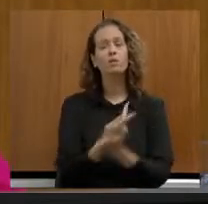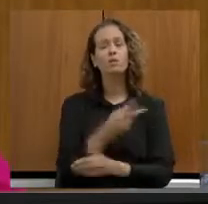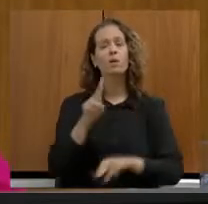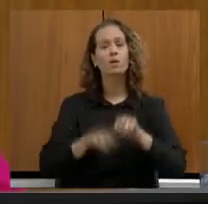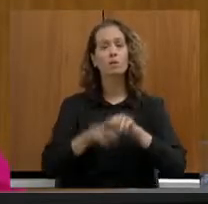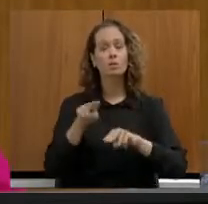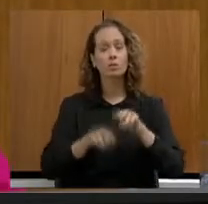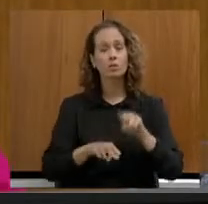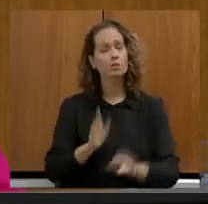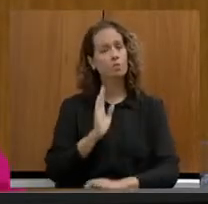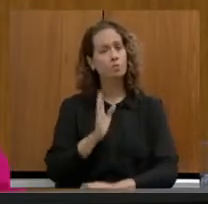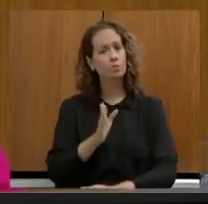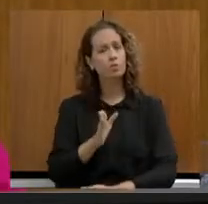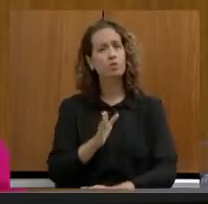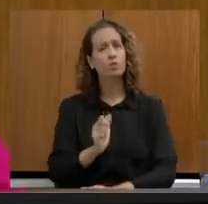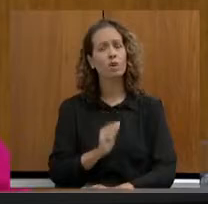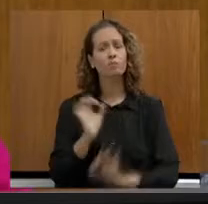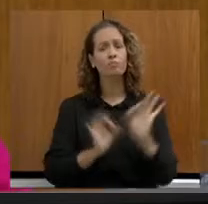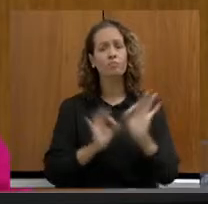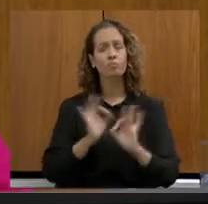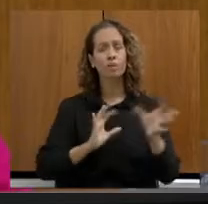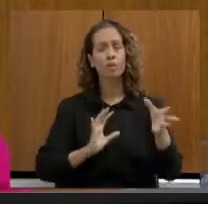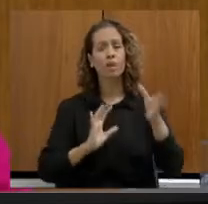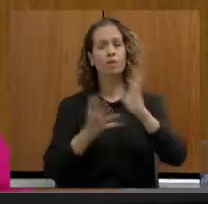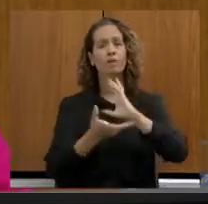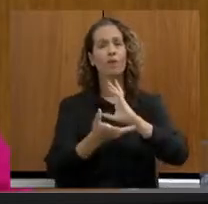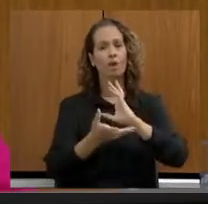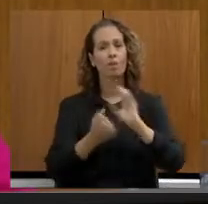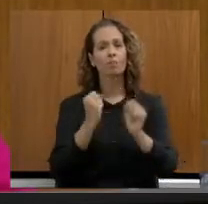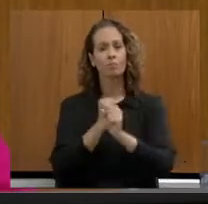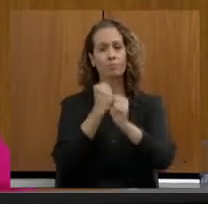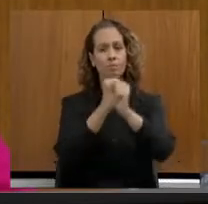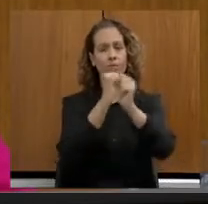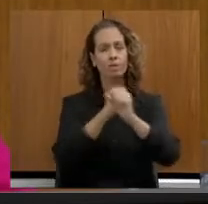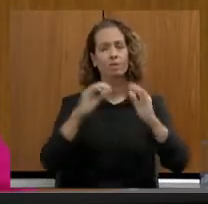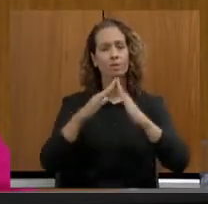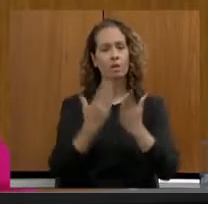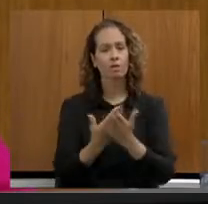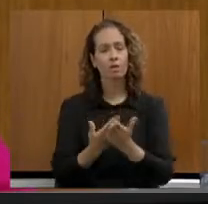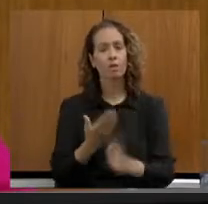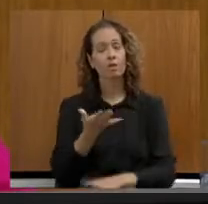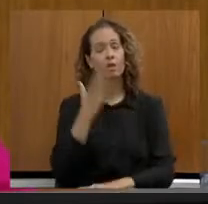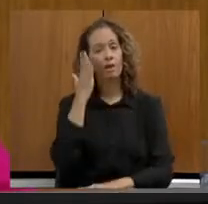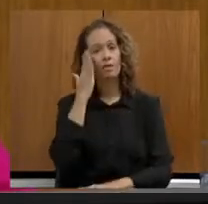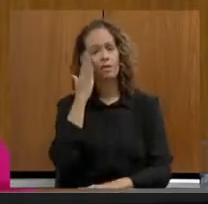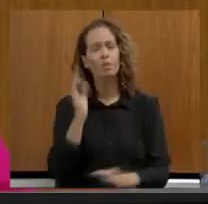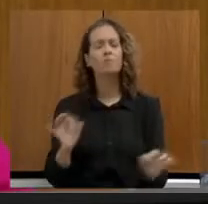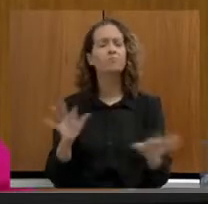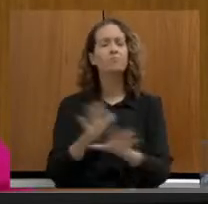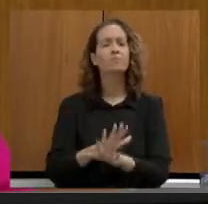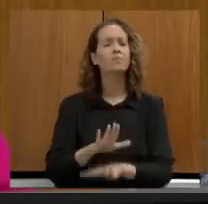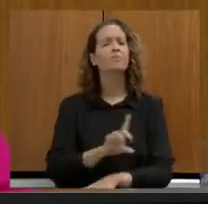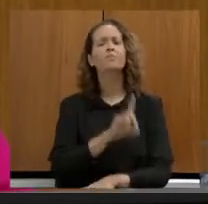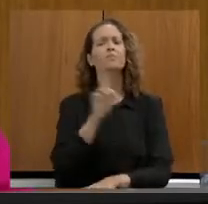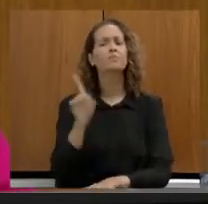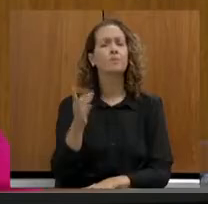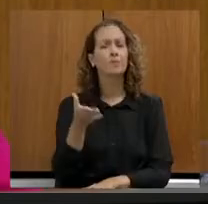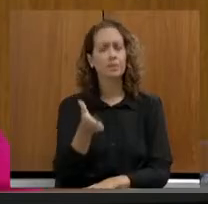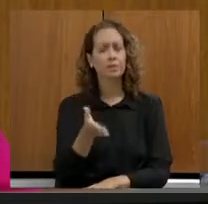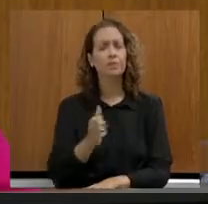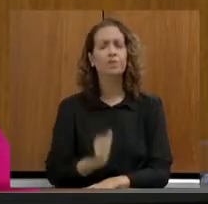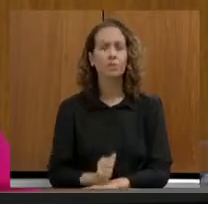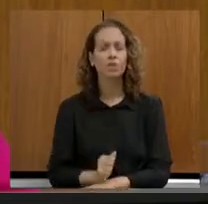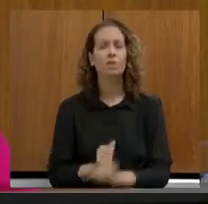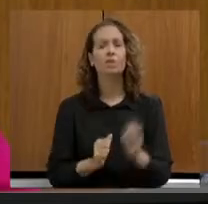junho e já havia previsto a reforma a reconstrução da escola eu queria saber qual a previsão de conclusão da obra da